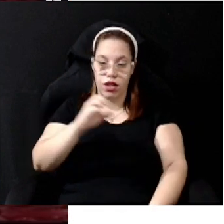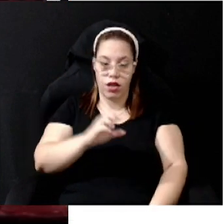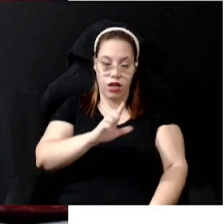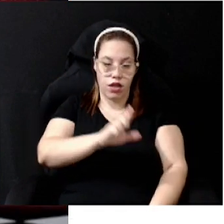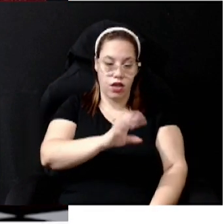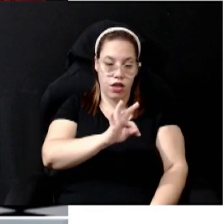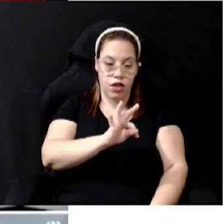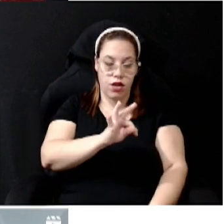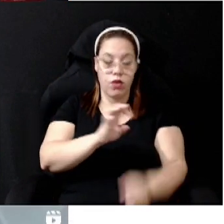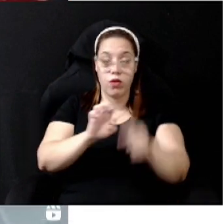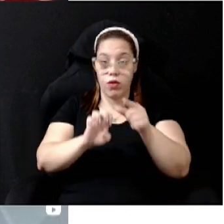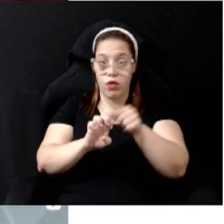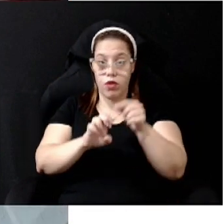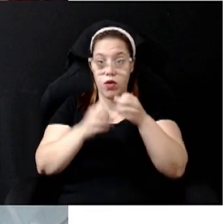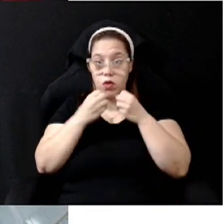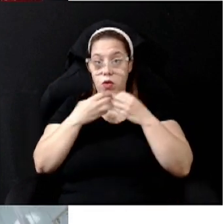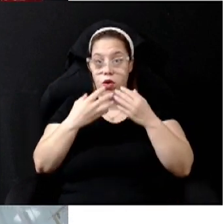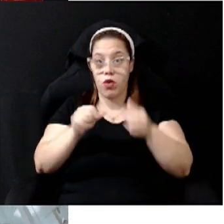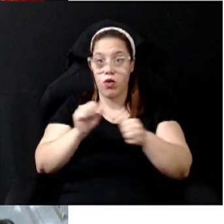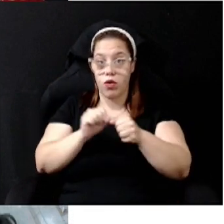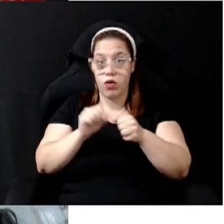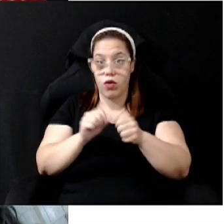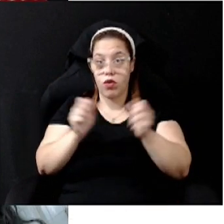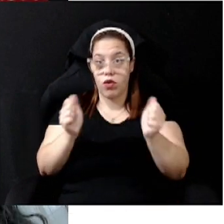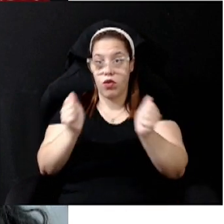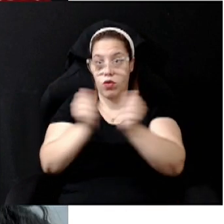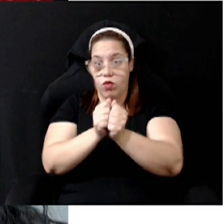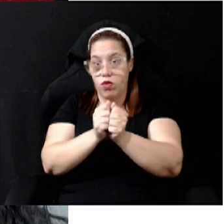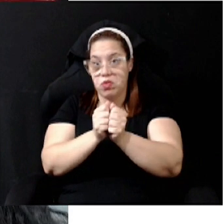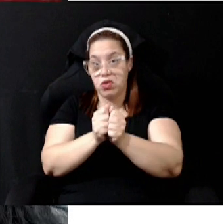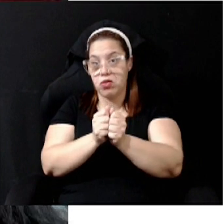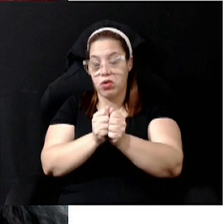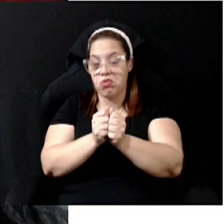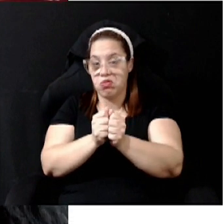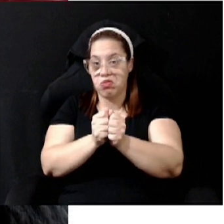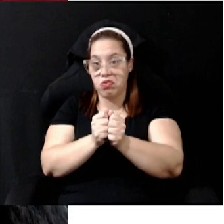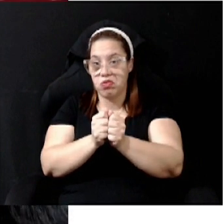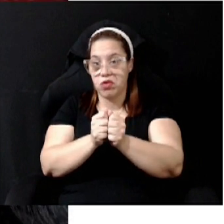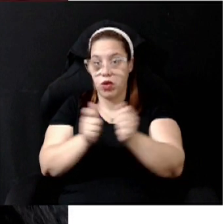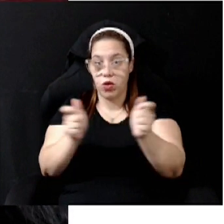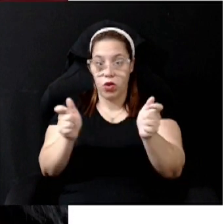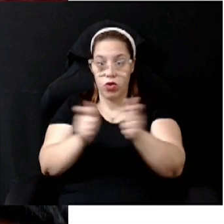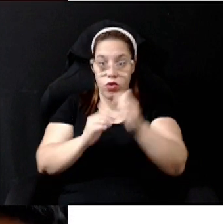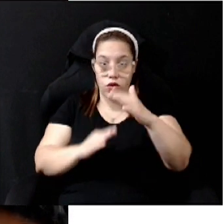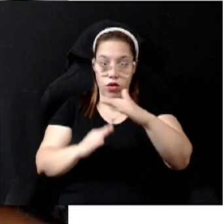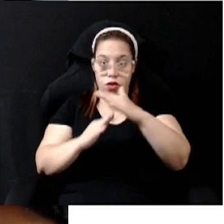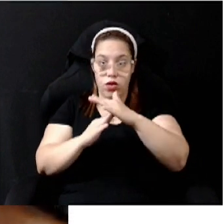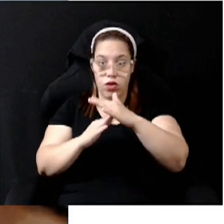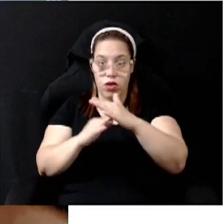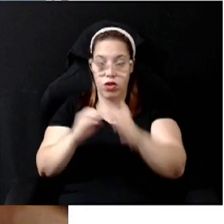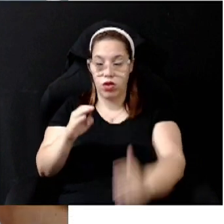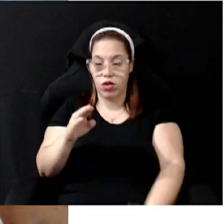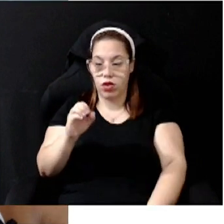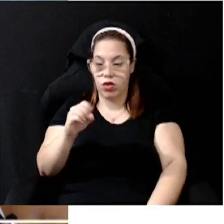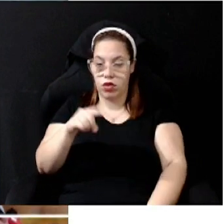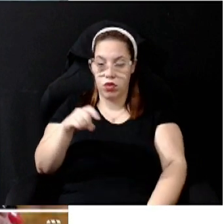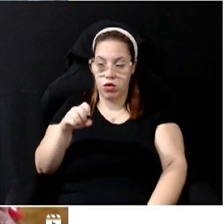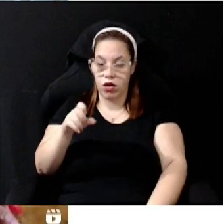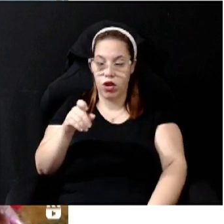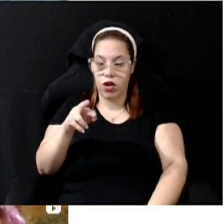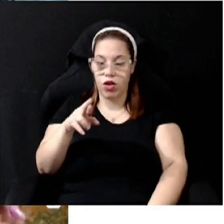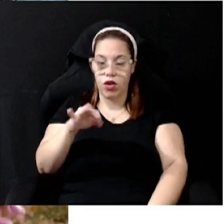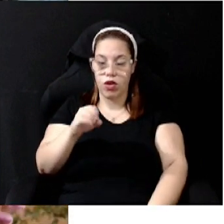Eu falei, bom, você faz também, eu faço também, vamos nos juntar e vamos diminuir o tempo da box braid, que é o procedimento que mais demora